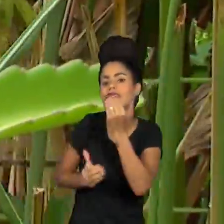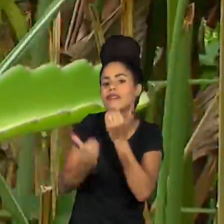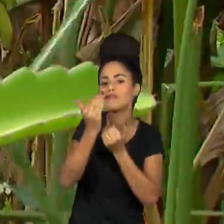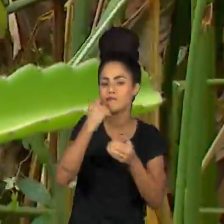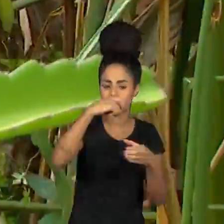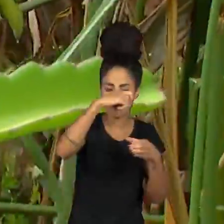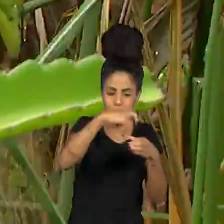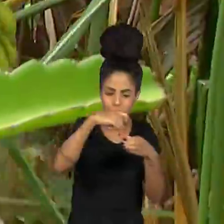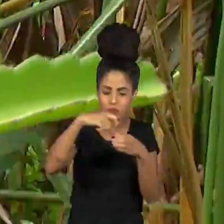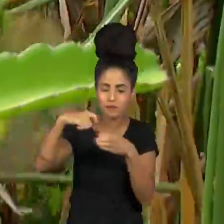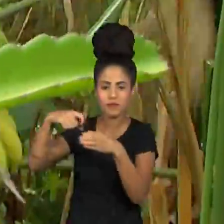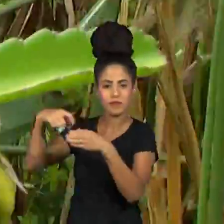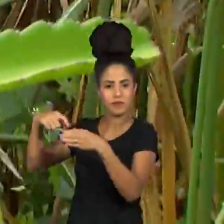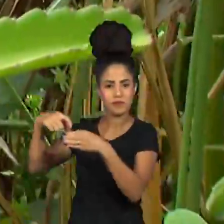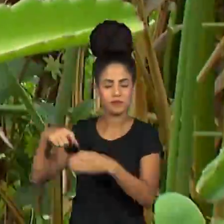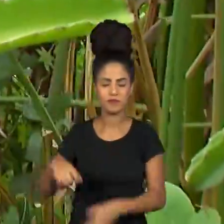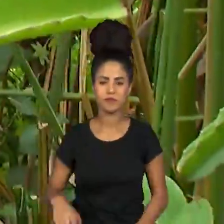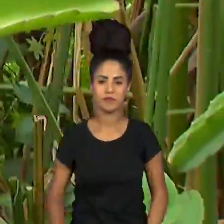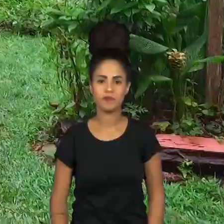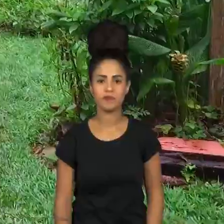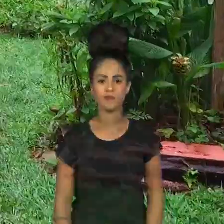alimentos.